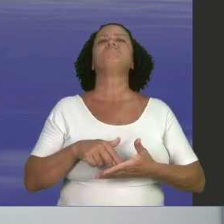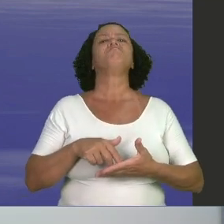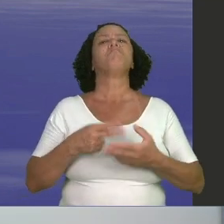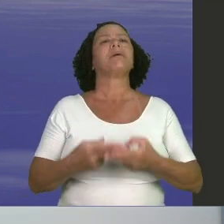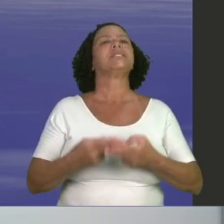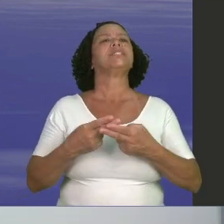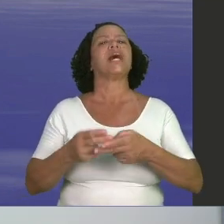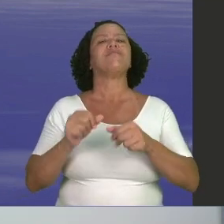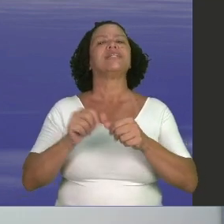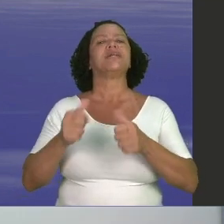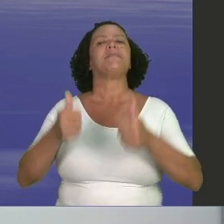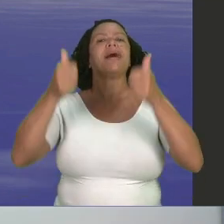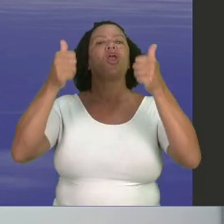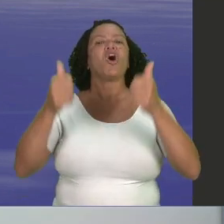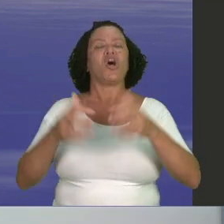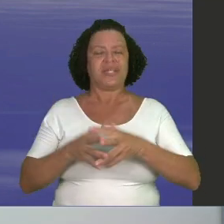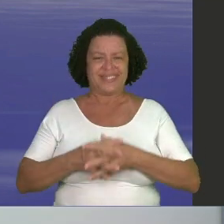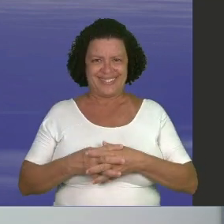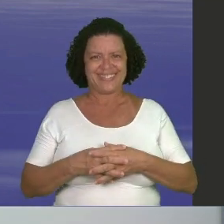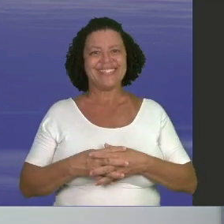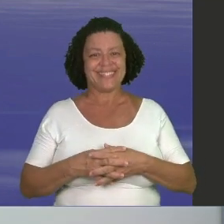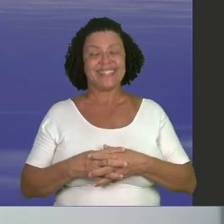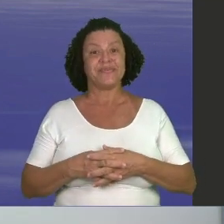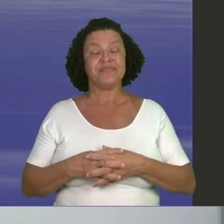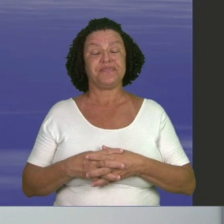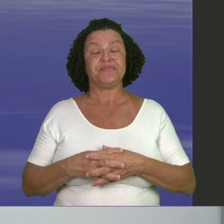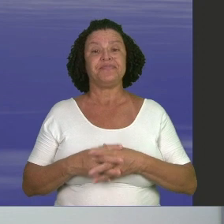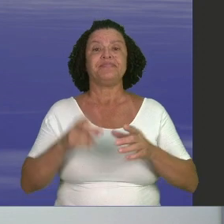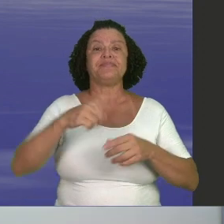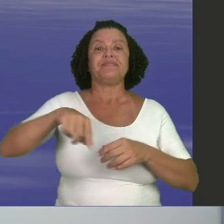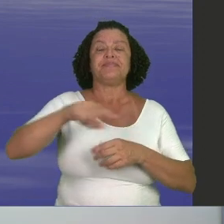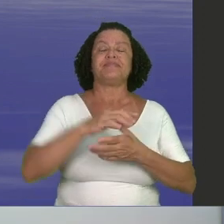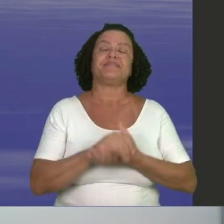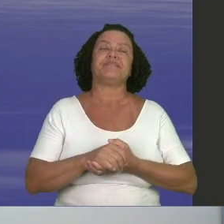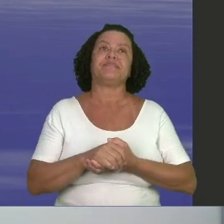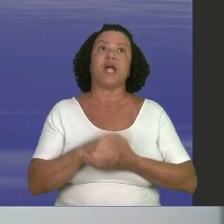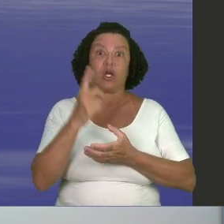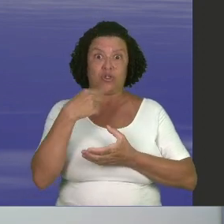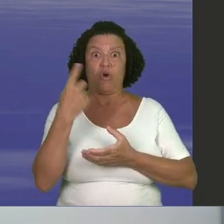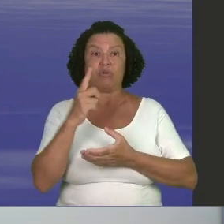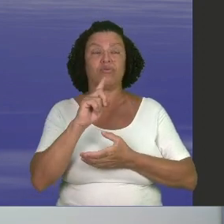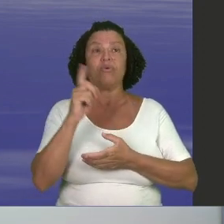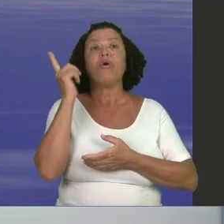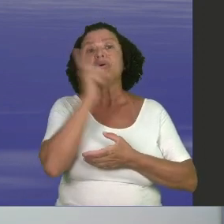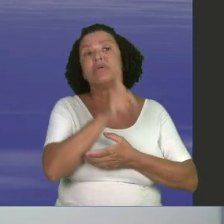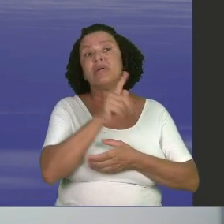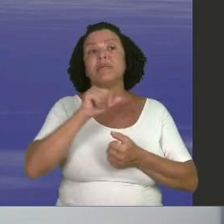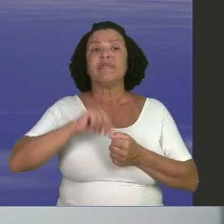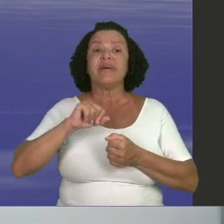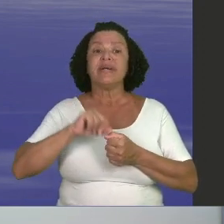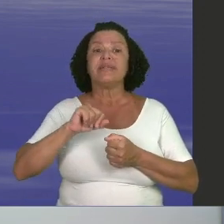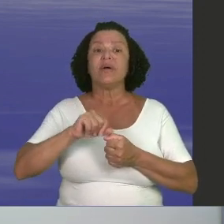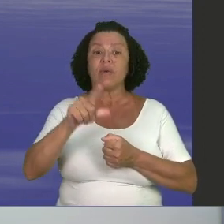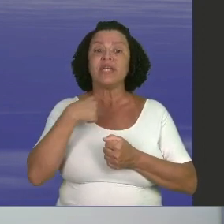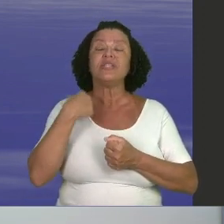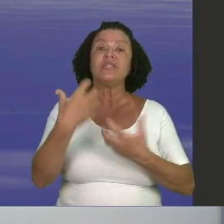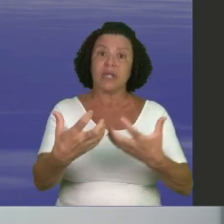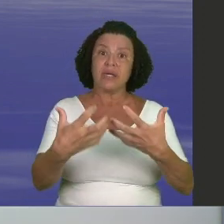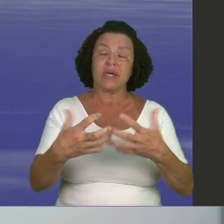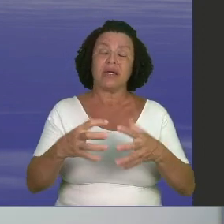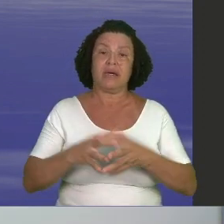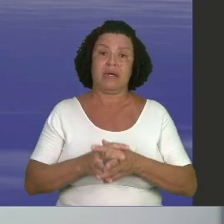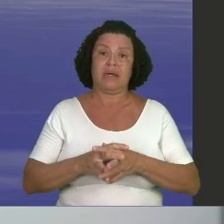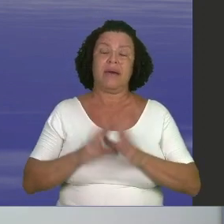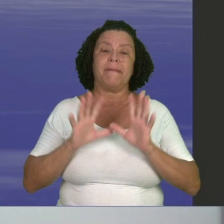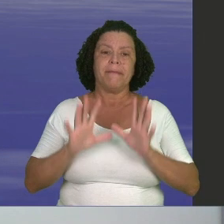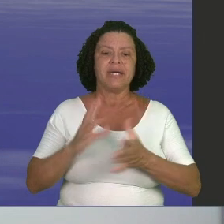sempre fazendo o melhor. Muitas vezes nós não conseguimos fazer o que queríamos, mas